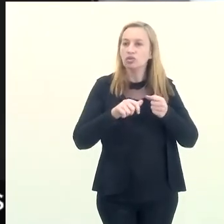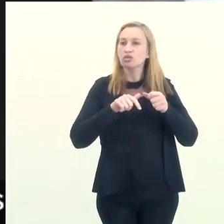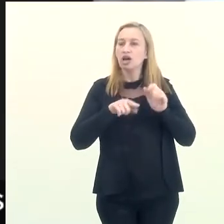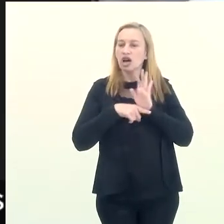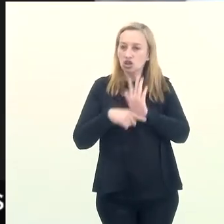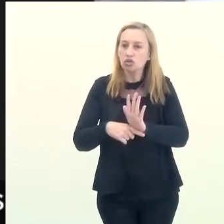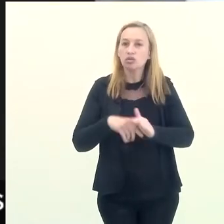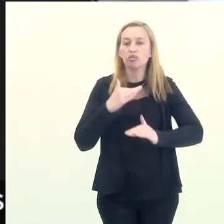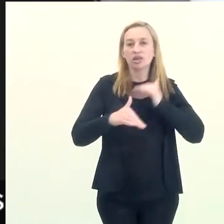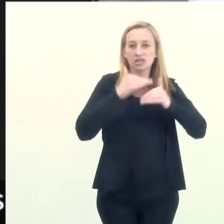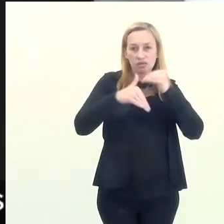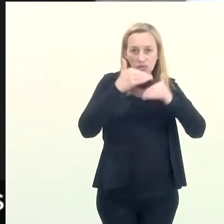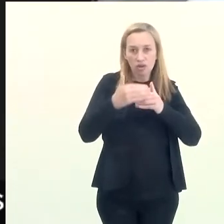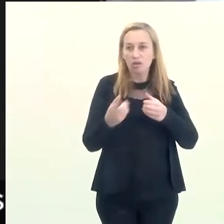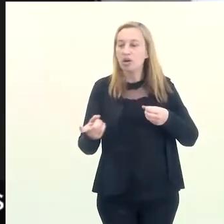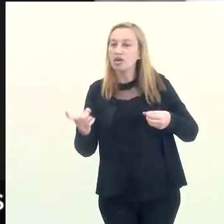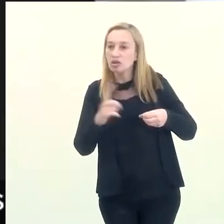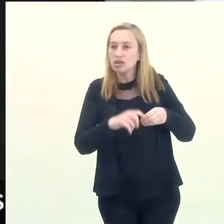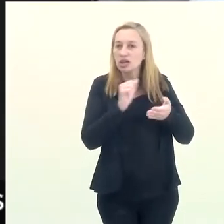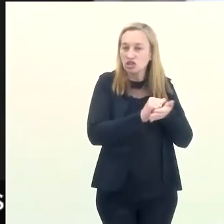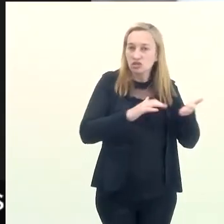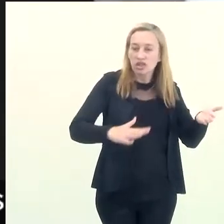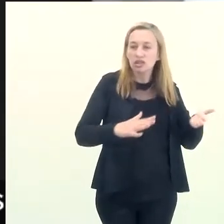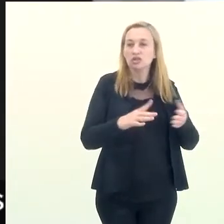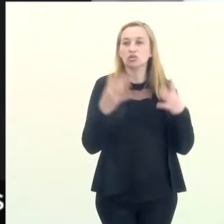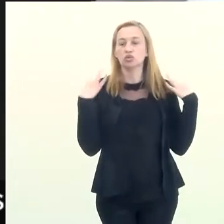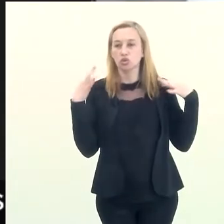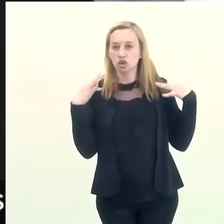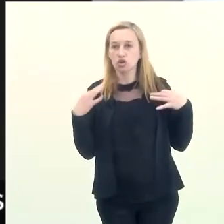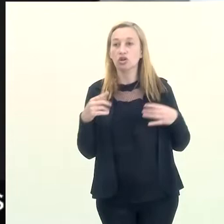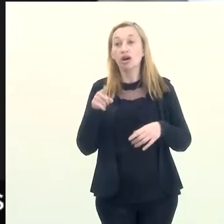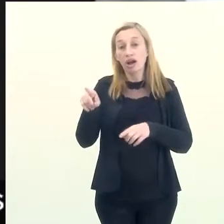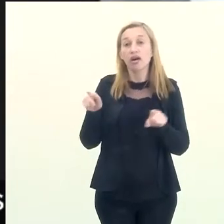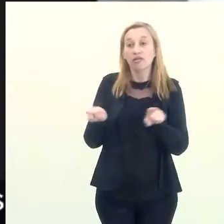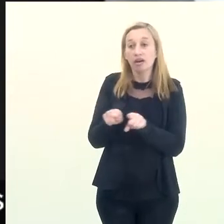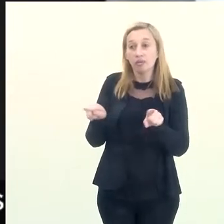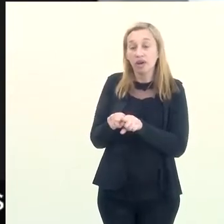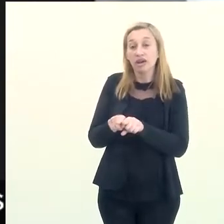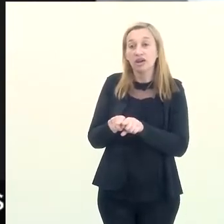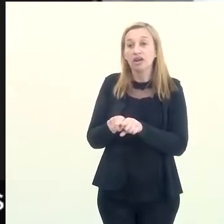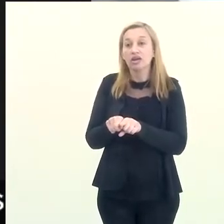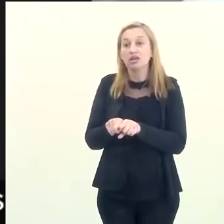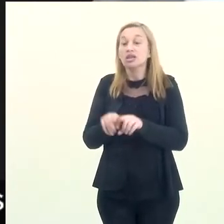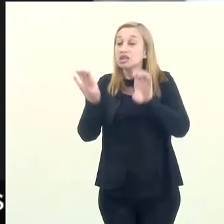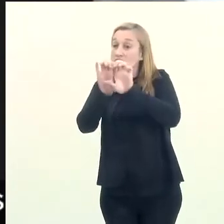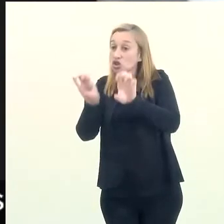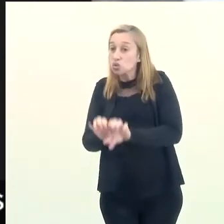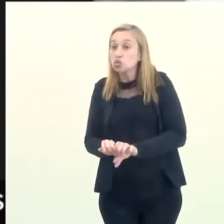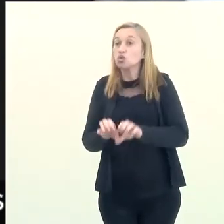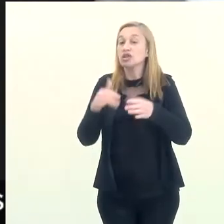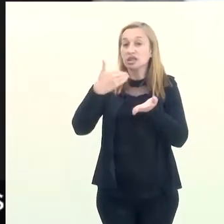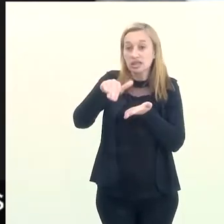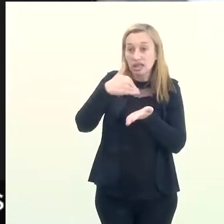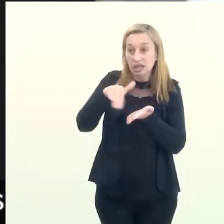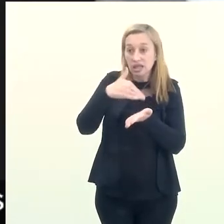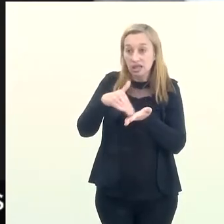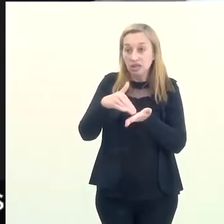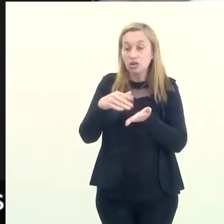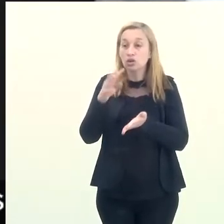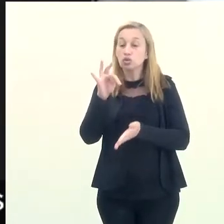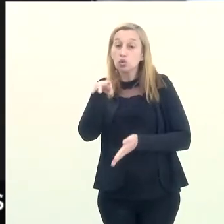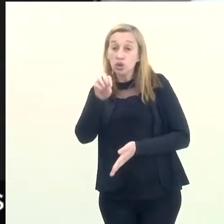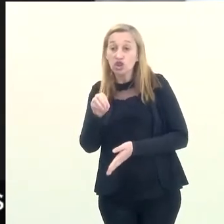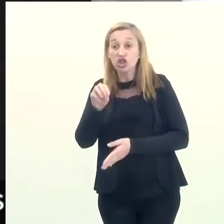esforço para desenvolver, para retomar a atividade do turismo. Tem lá também, na estrutura da secretaria,